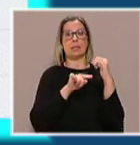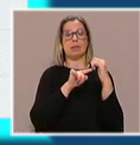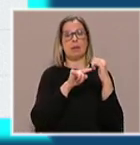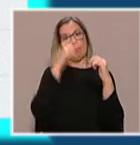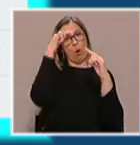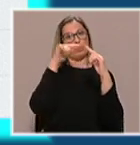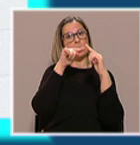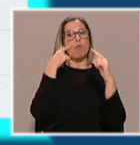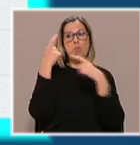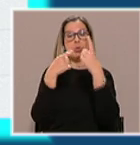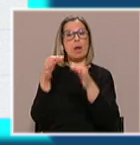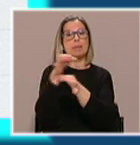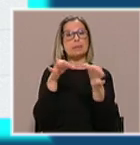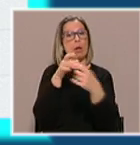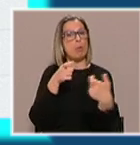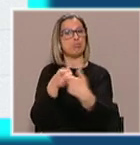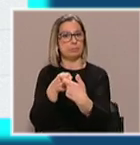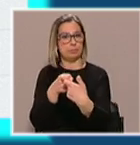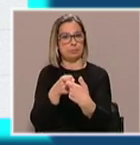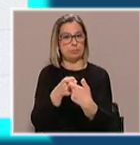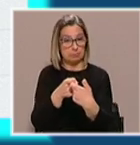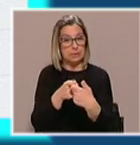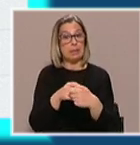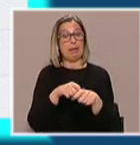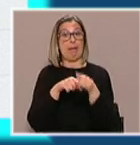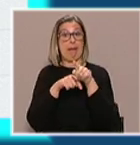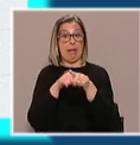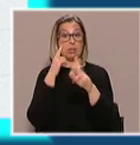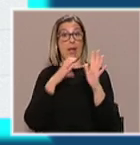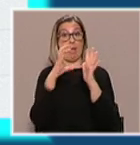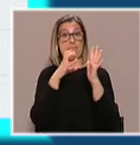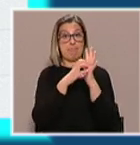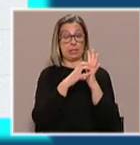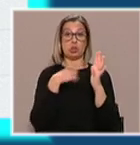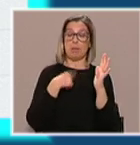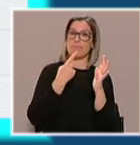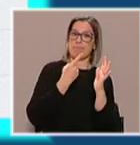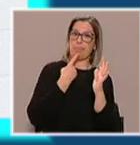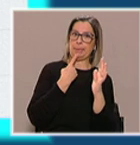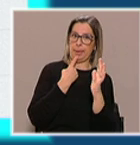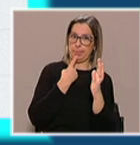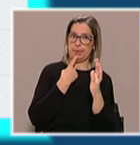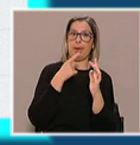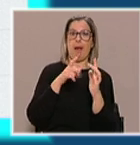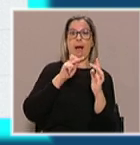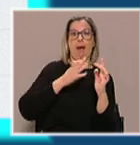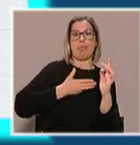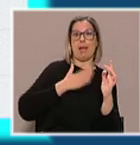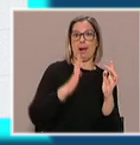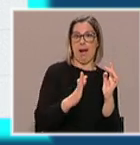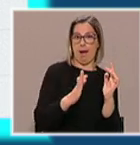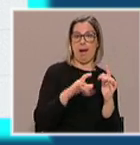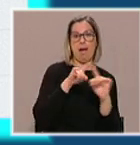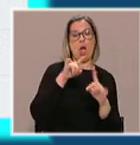às suas células-alvo. Através desta imagem conseguimos perceber que a ADH é